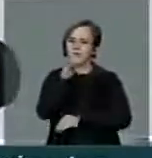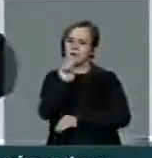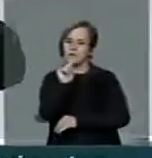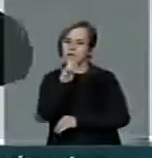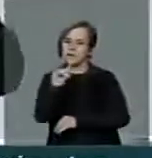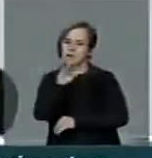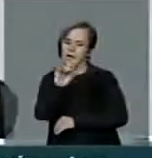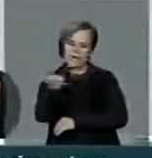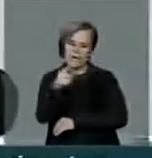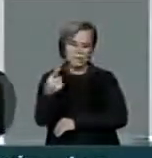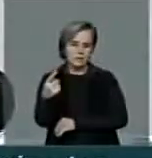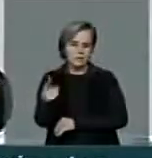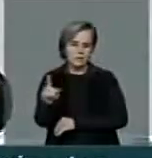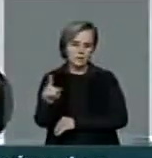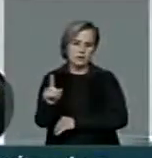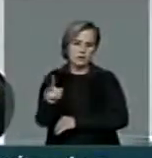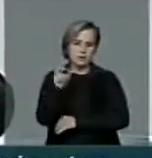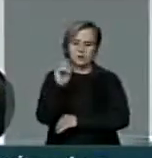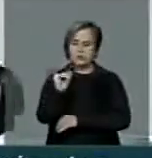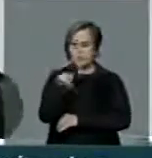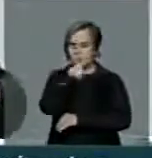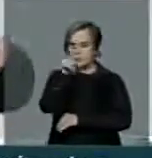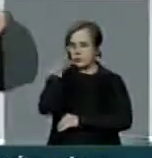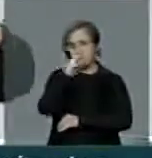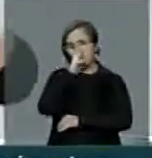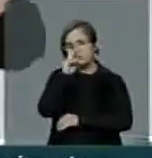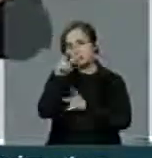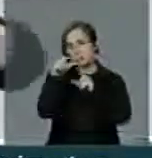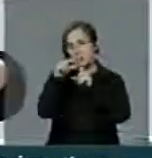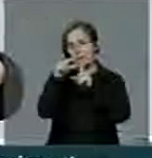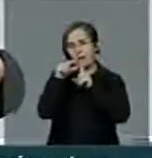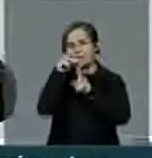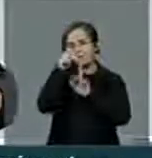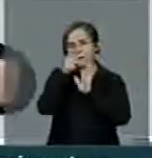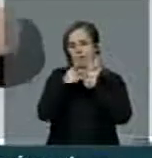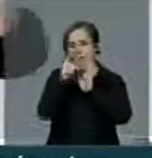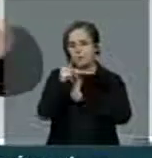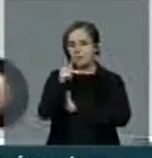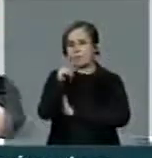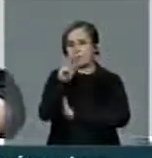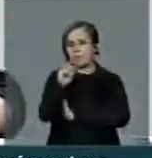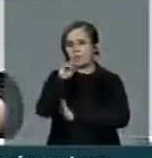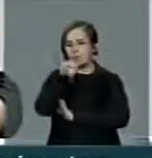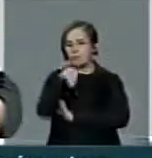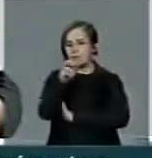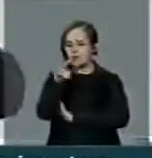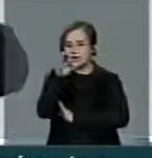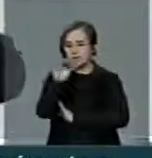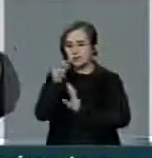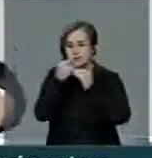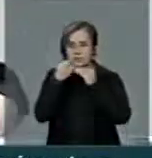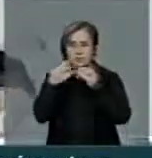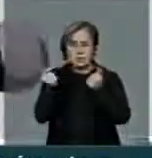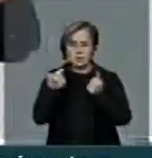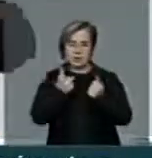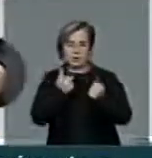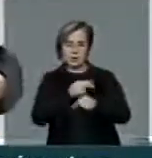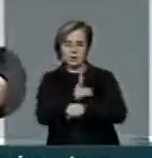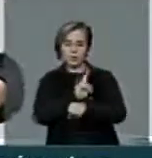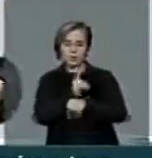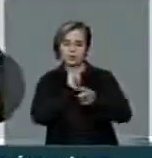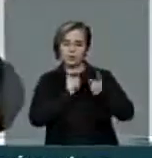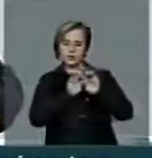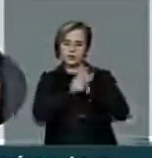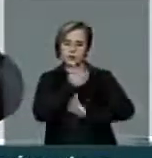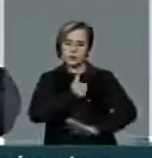se causa tanto desconforto a vocês. Agora, o que eu não posso é, como gestora pública, fazer uma situação em